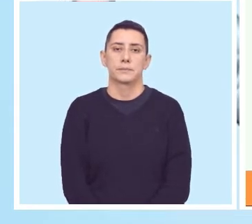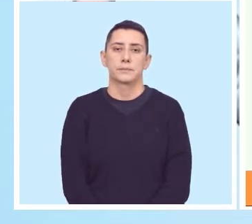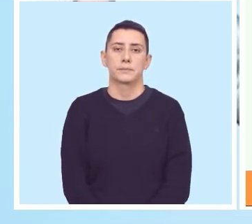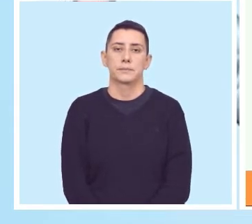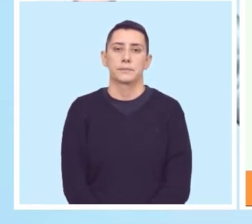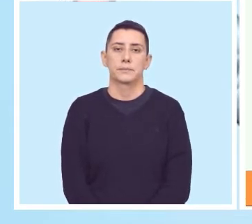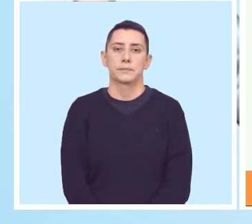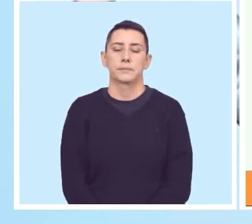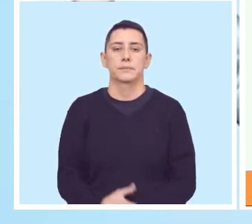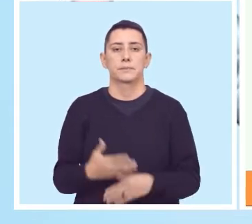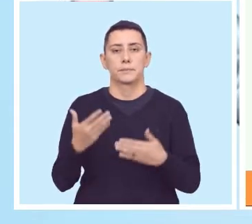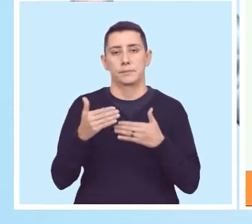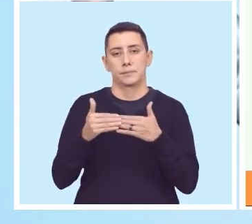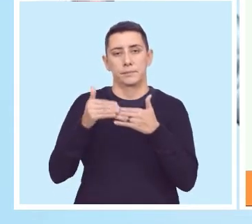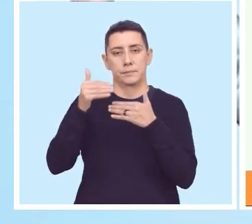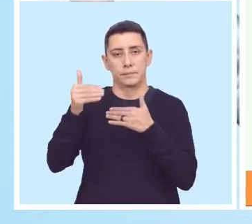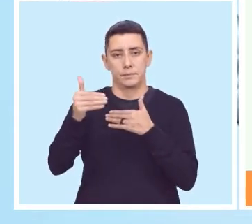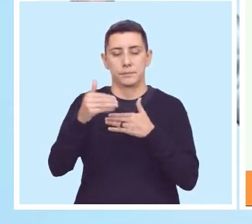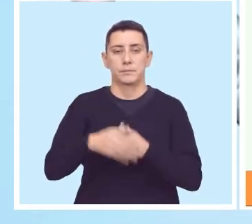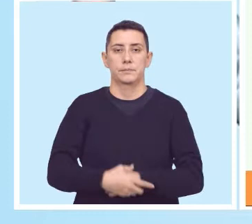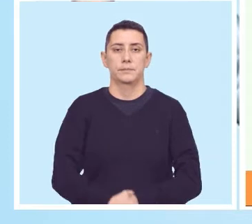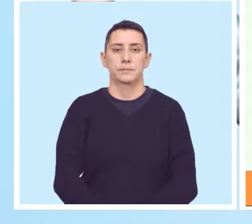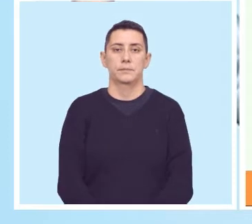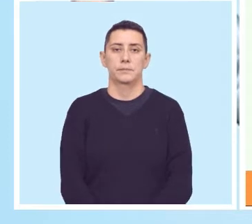Avançando aqui um pouquinho mais.